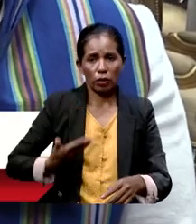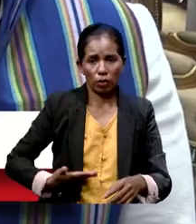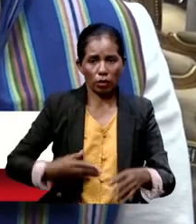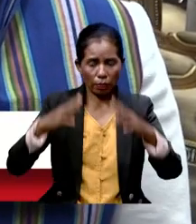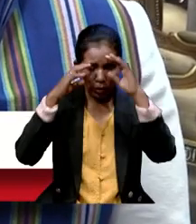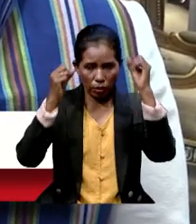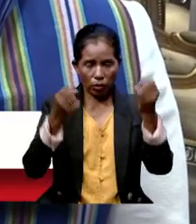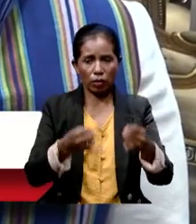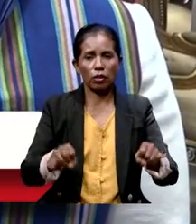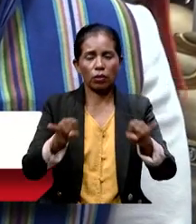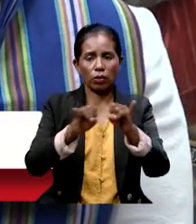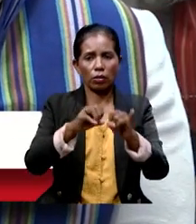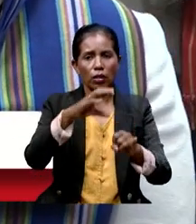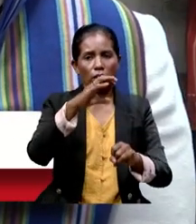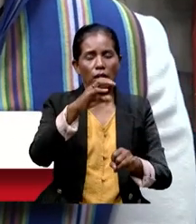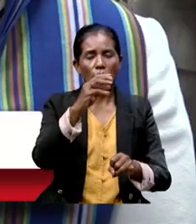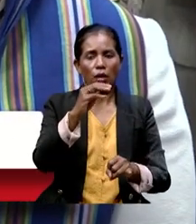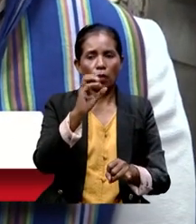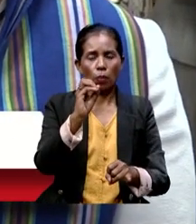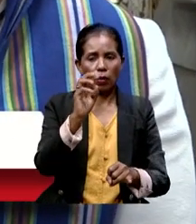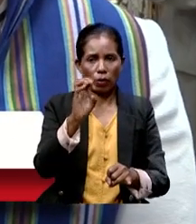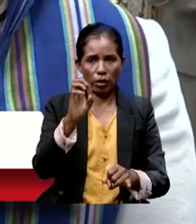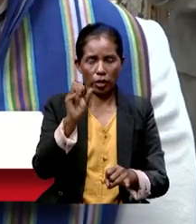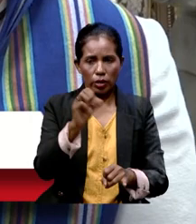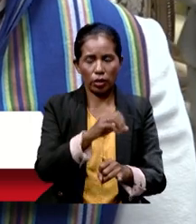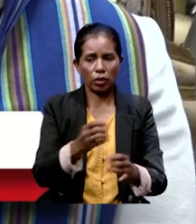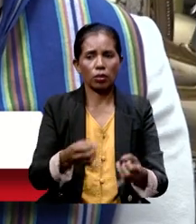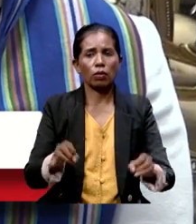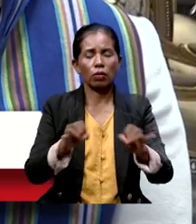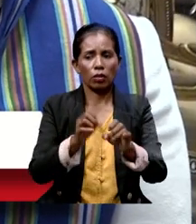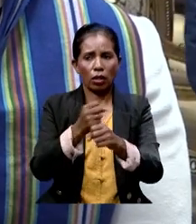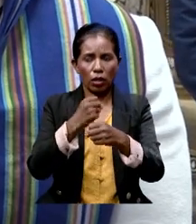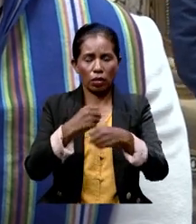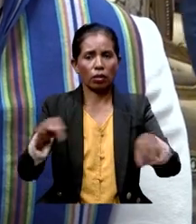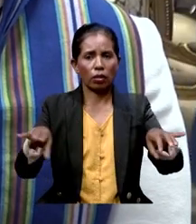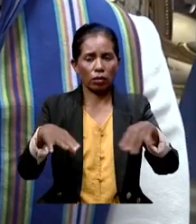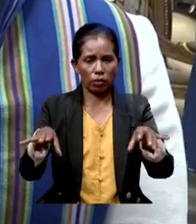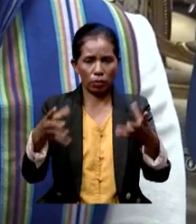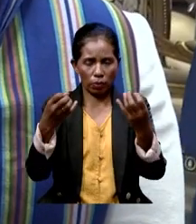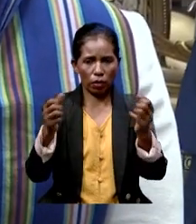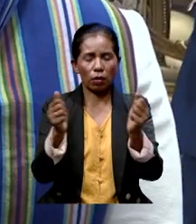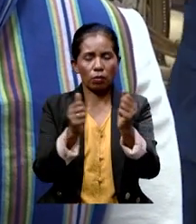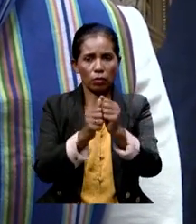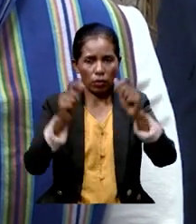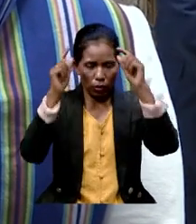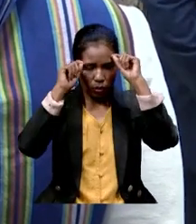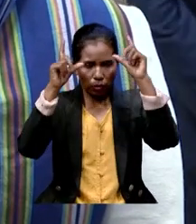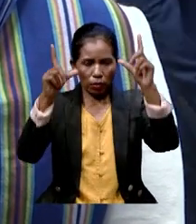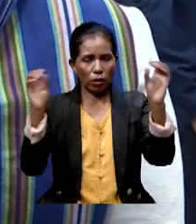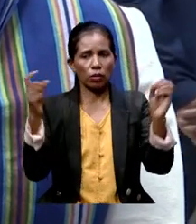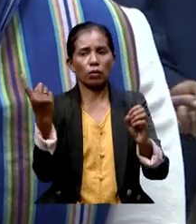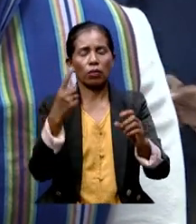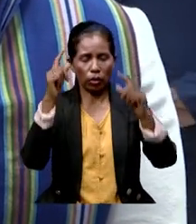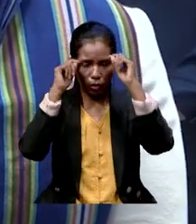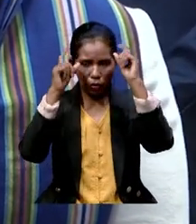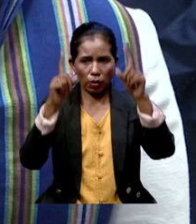de Instituto de Bobo Tebes, nebe que halo no serviço para coopera o Timor e lá os o Timor Leste del,